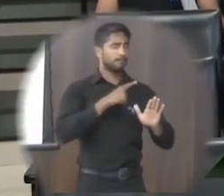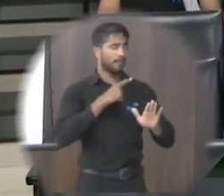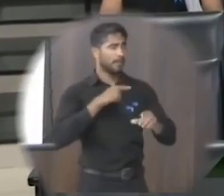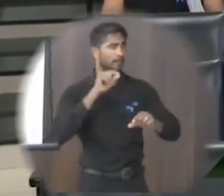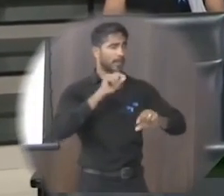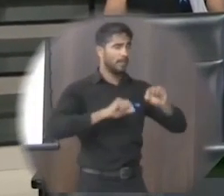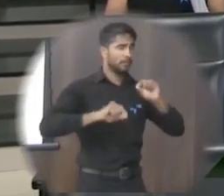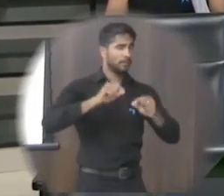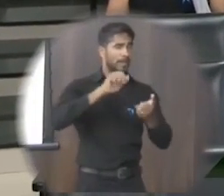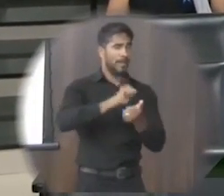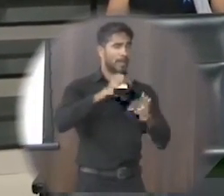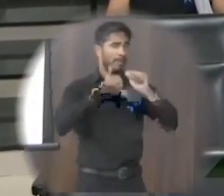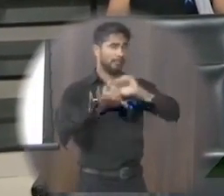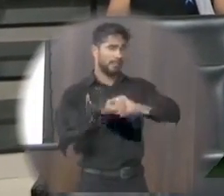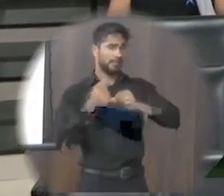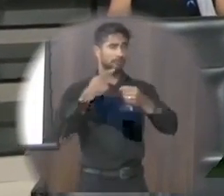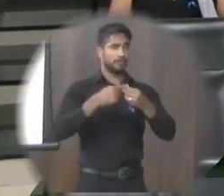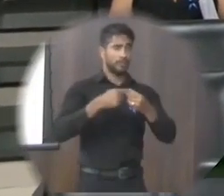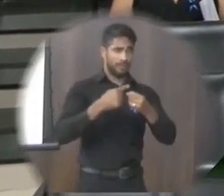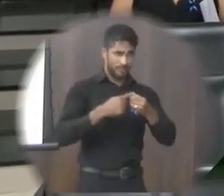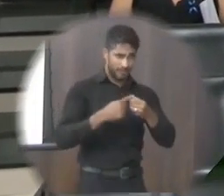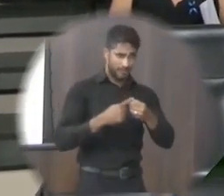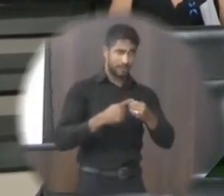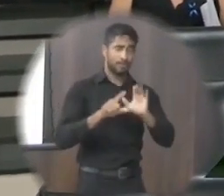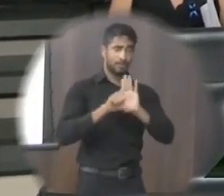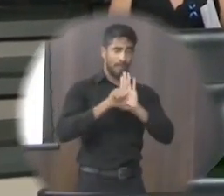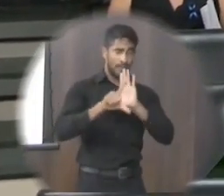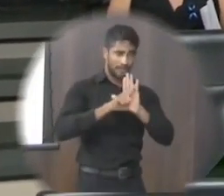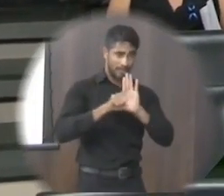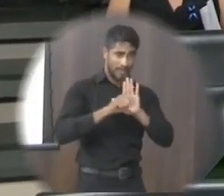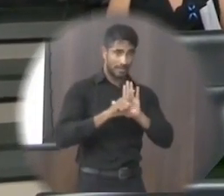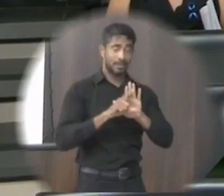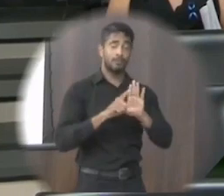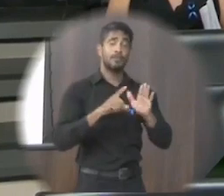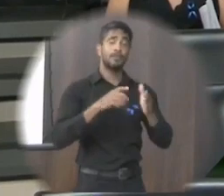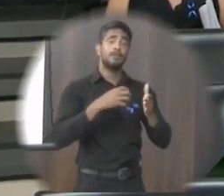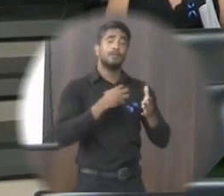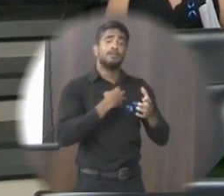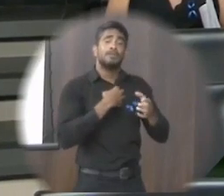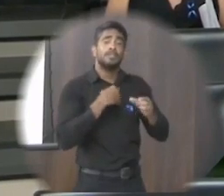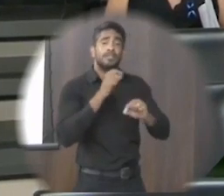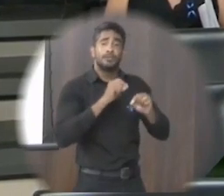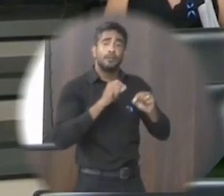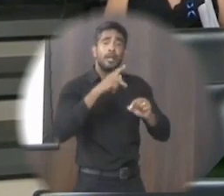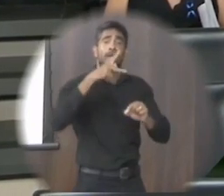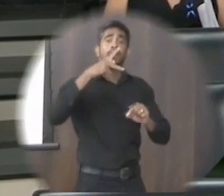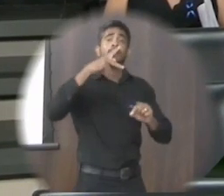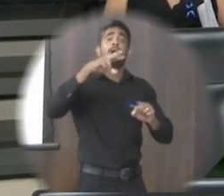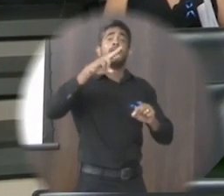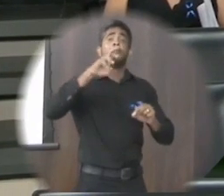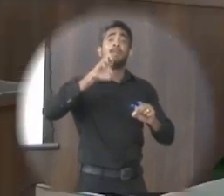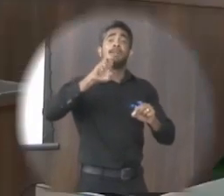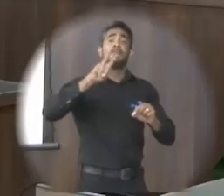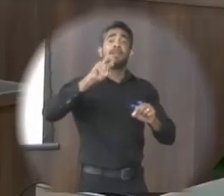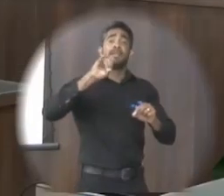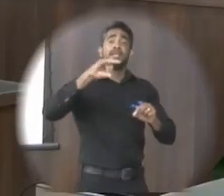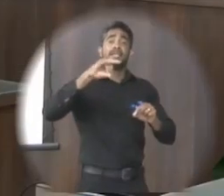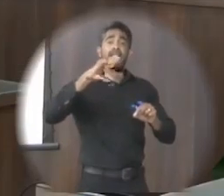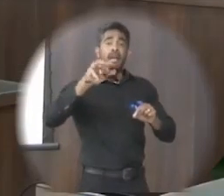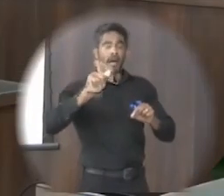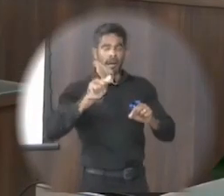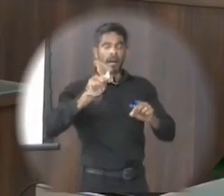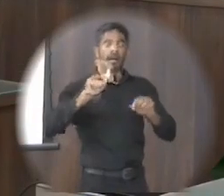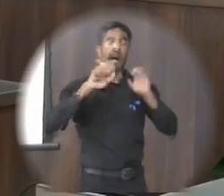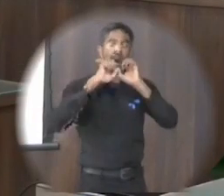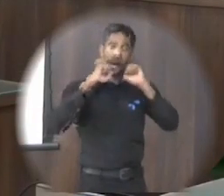de adequação do município à legislação em vigor no sentido previdenciário. A Assembleia